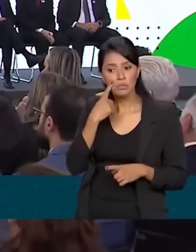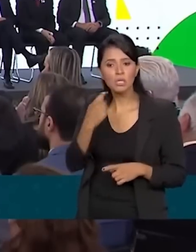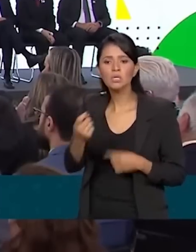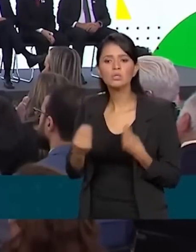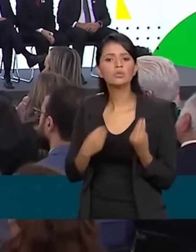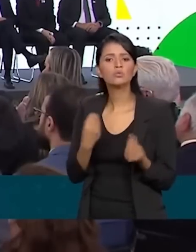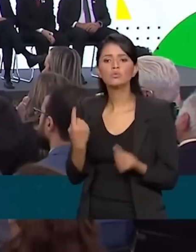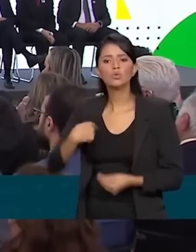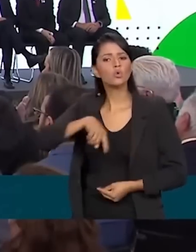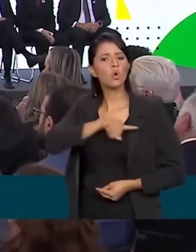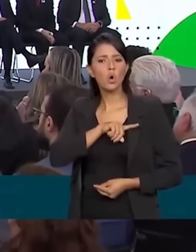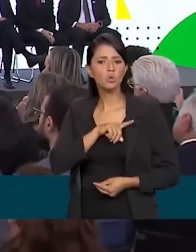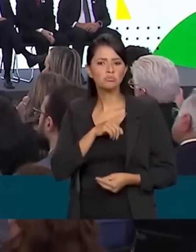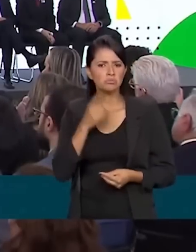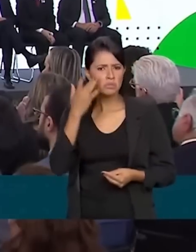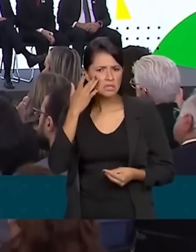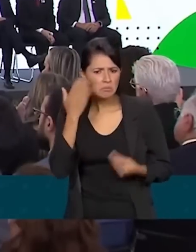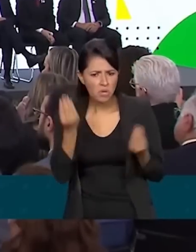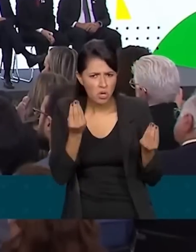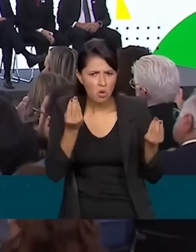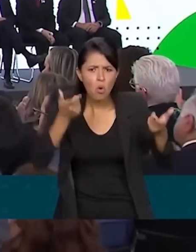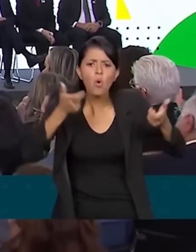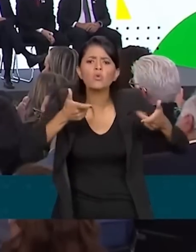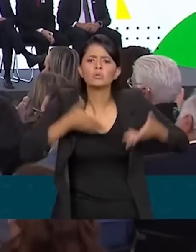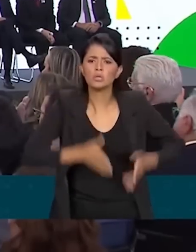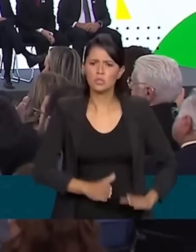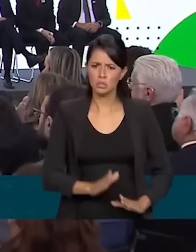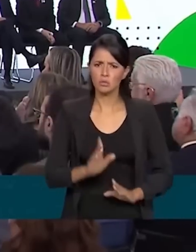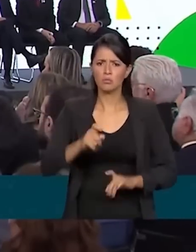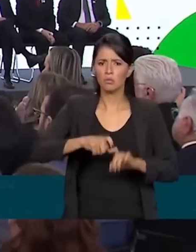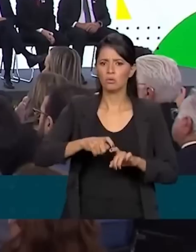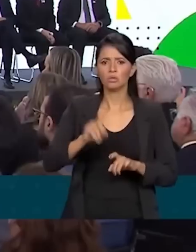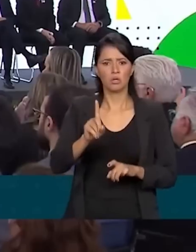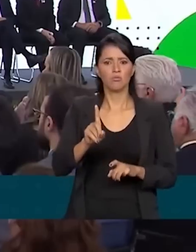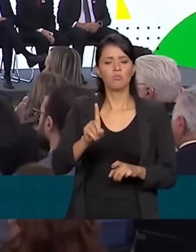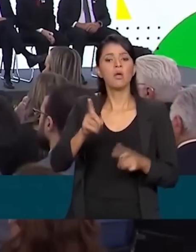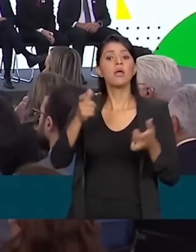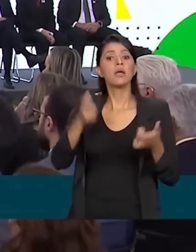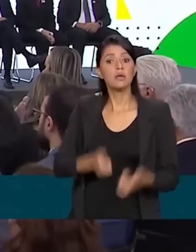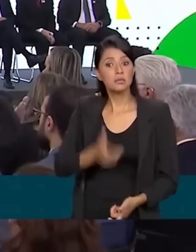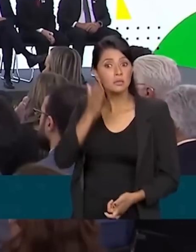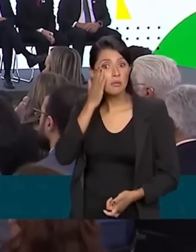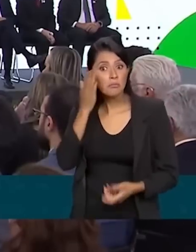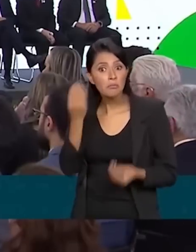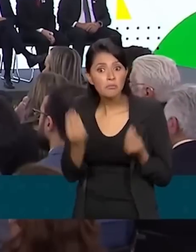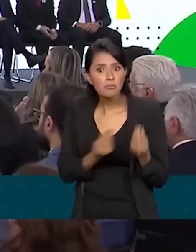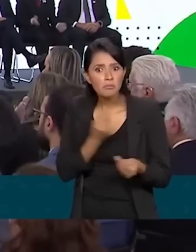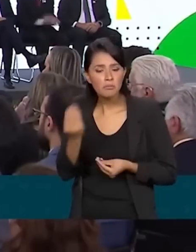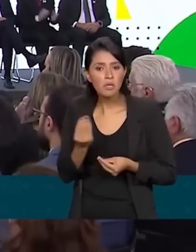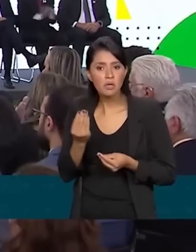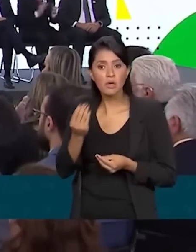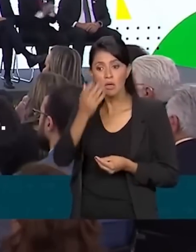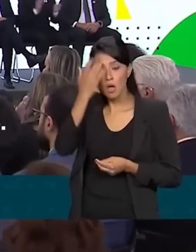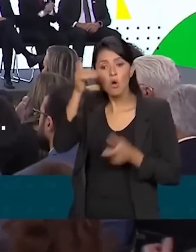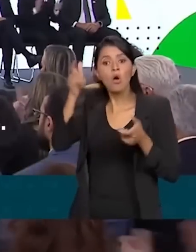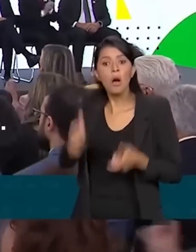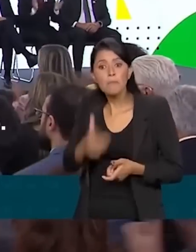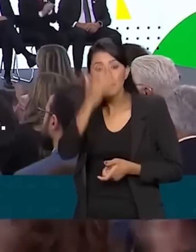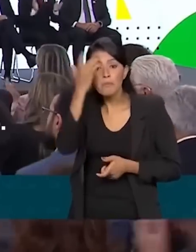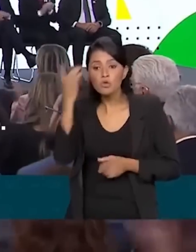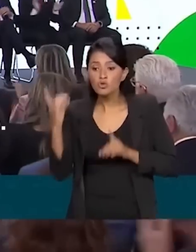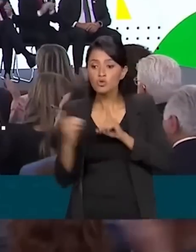é apenas saber a nacionalidade do médico, é saber a nacionalidade do paciente, que